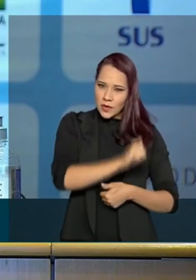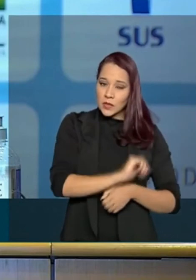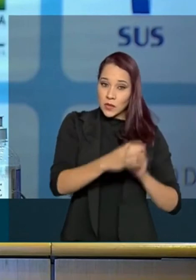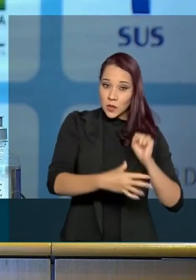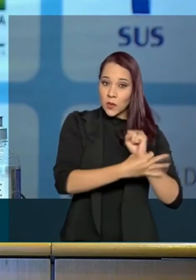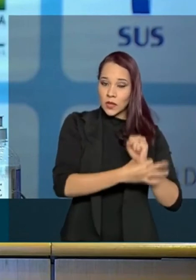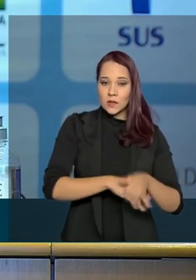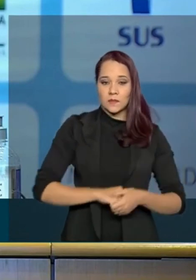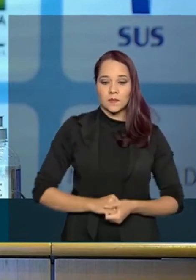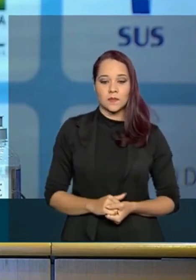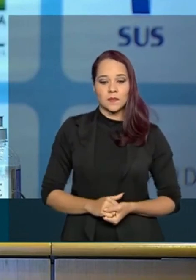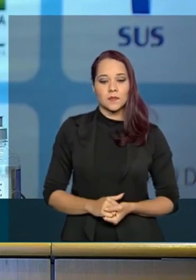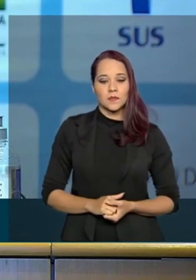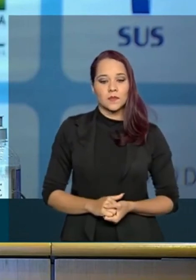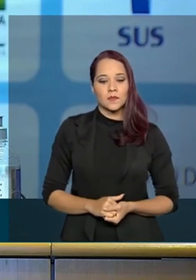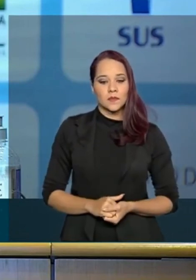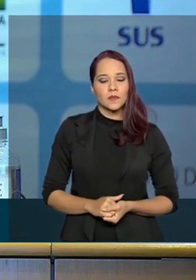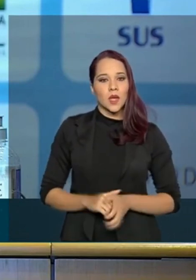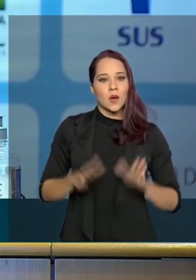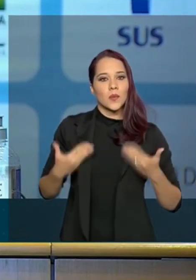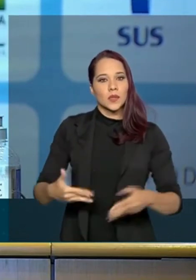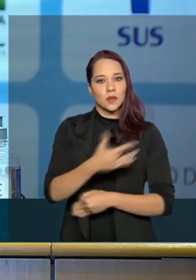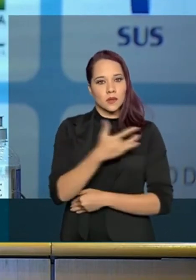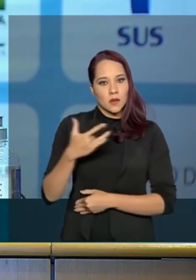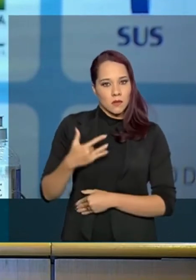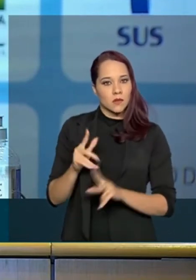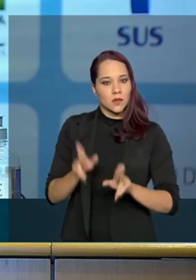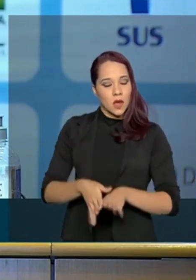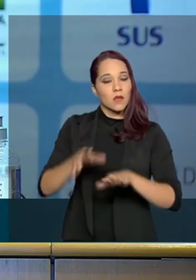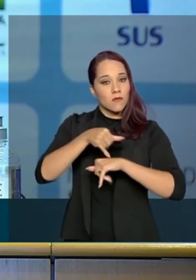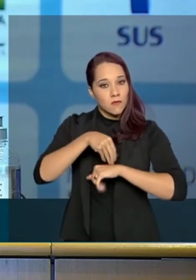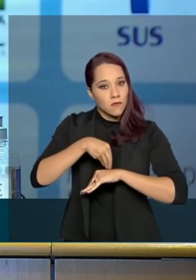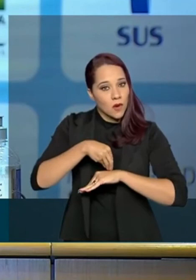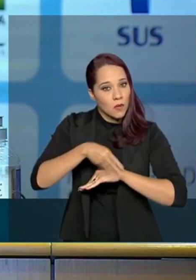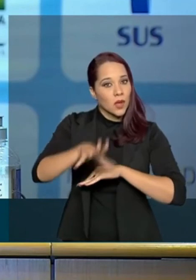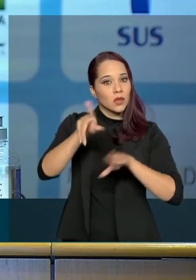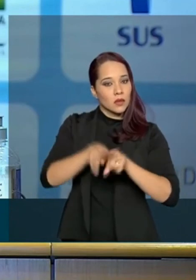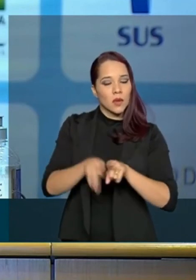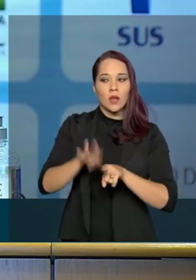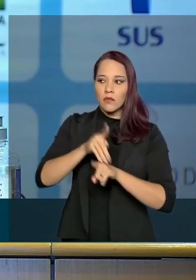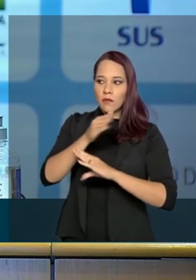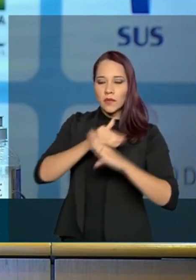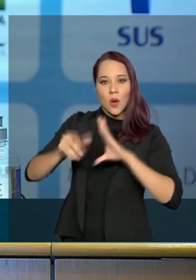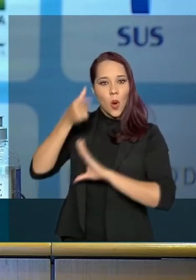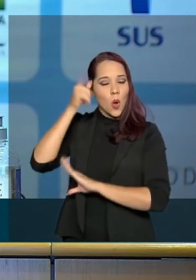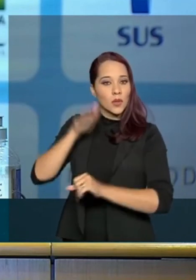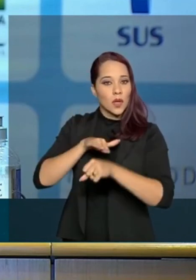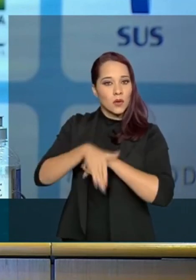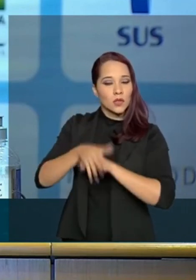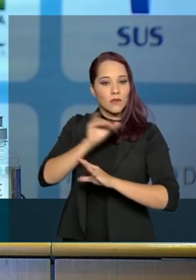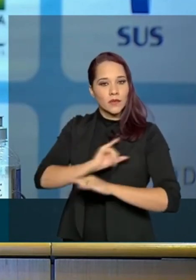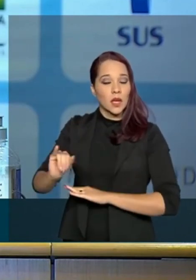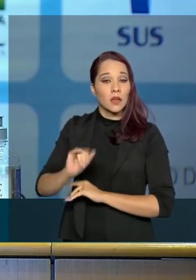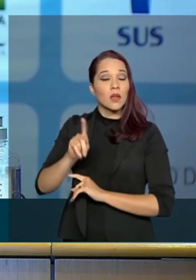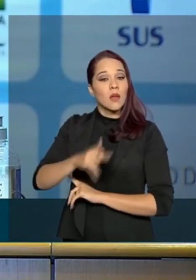segurança e eficácia. O Ministério da Saúde, como eu já informei também, foi notificado por e-mail ontem à noite e